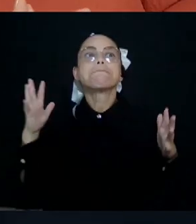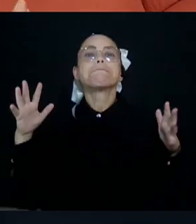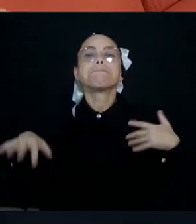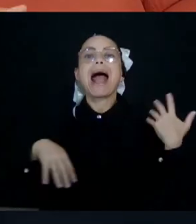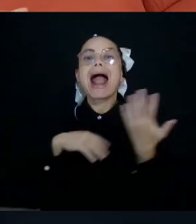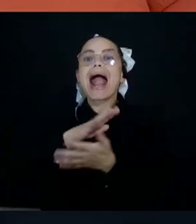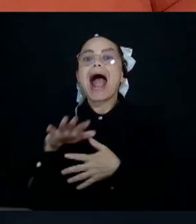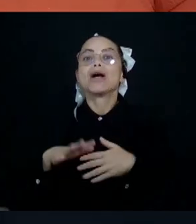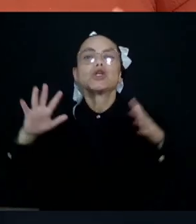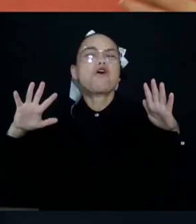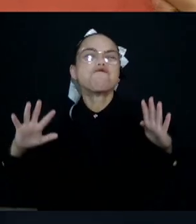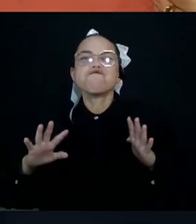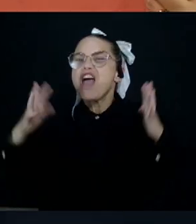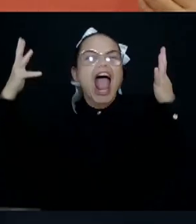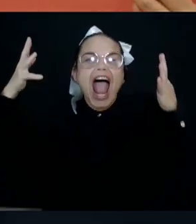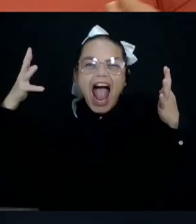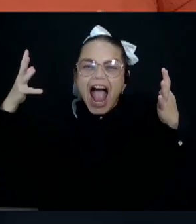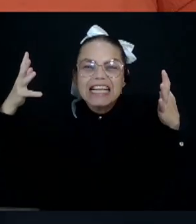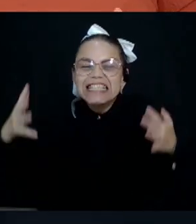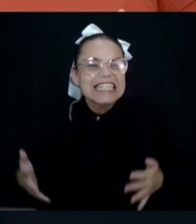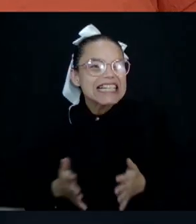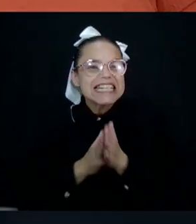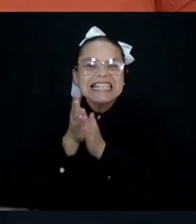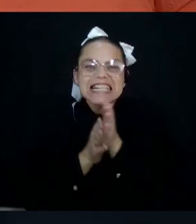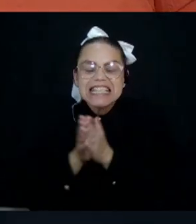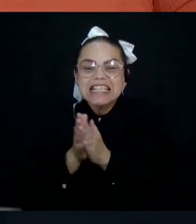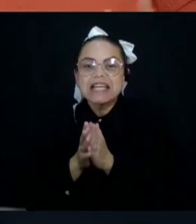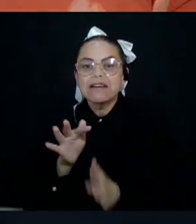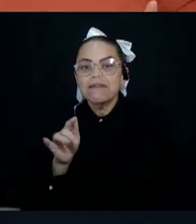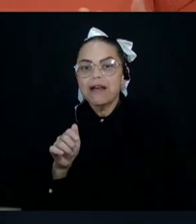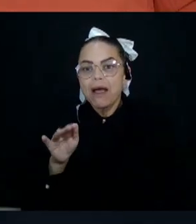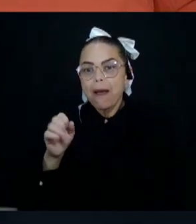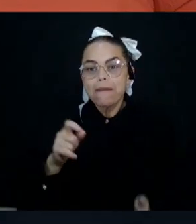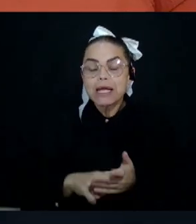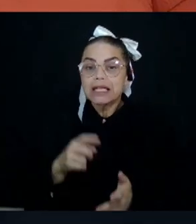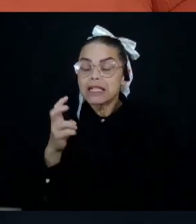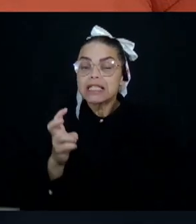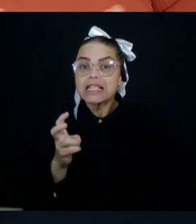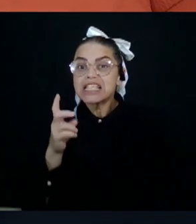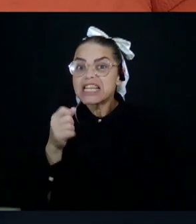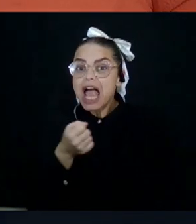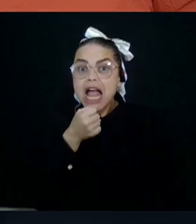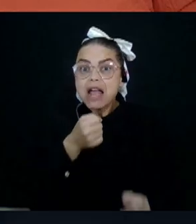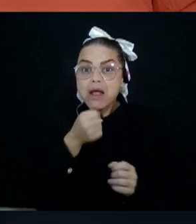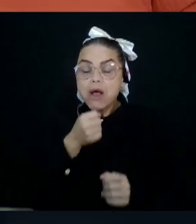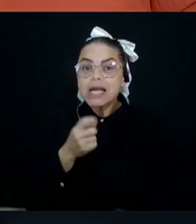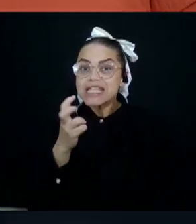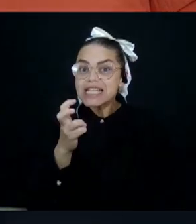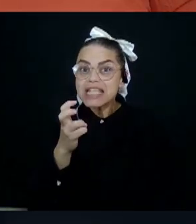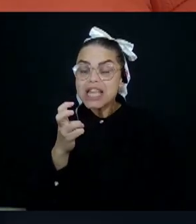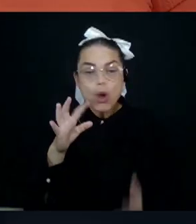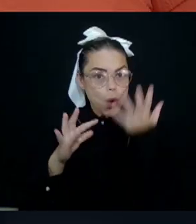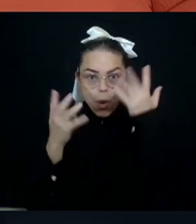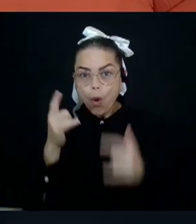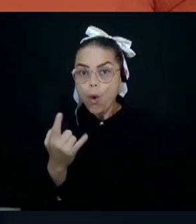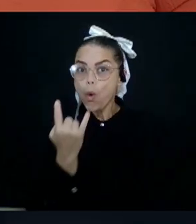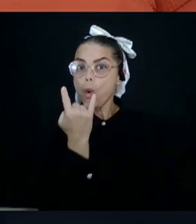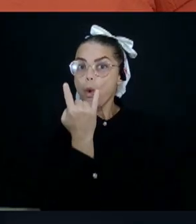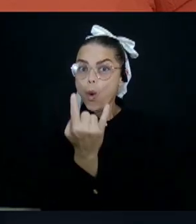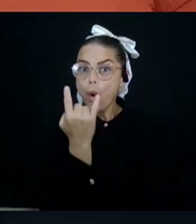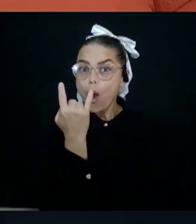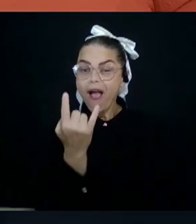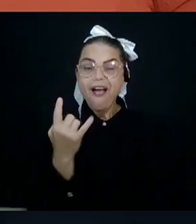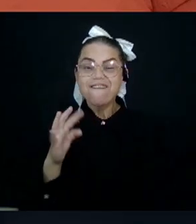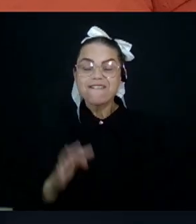do caos. E o Fábio, ele já cobriu 5 carnavais, olha isso, viveu o auge do Rock in Rio. Então eu gostaria